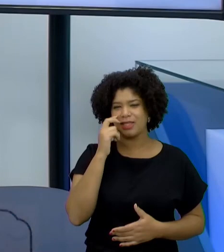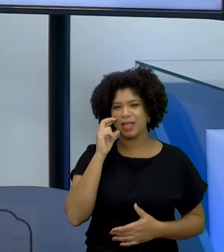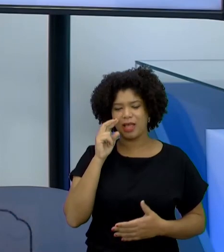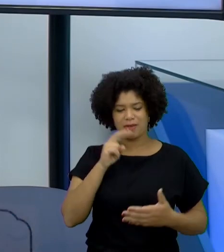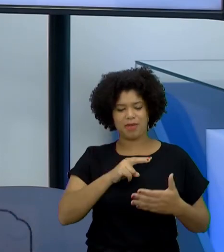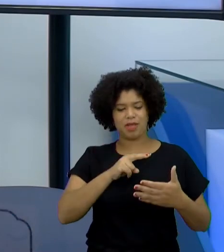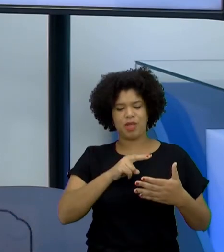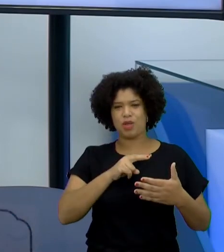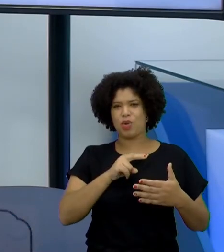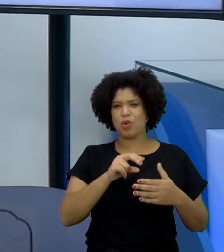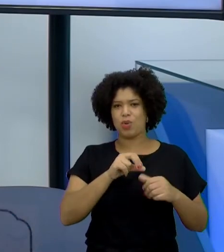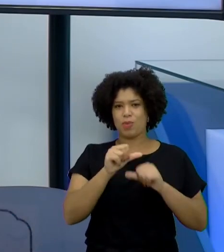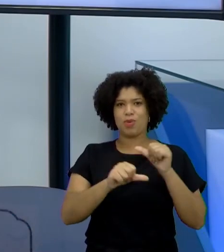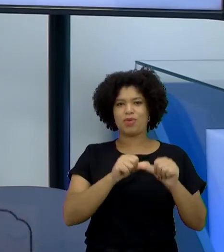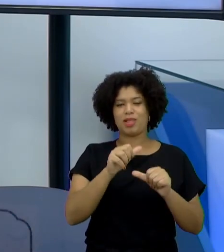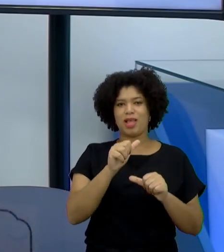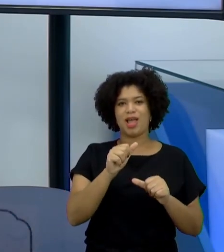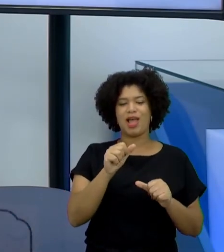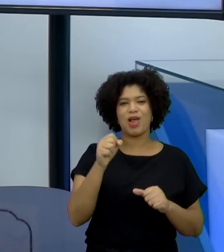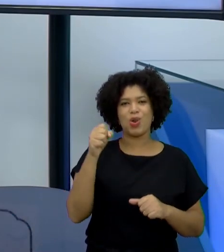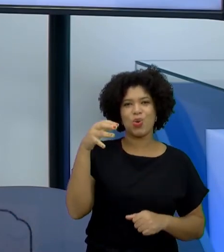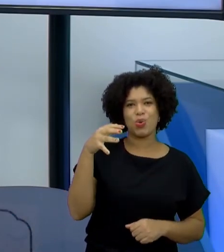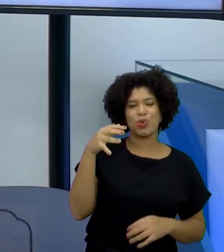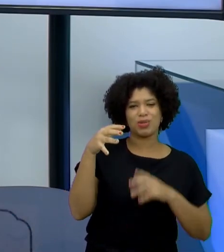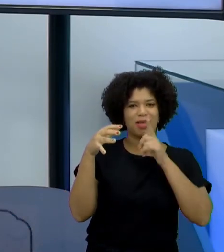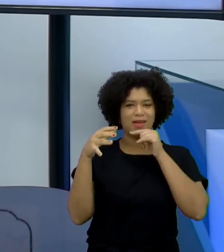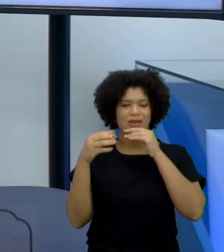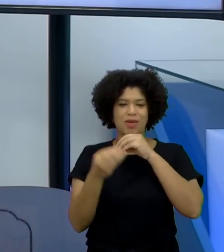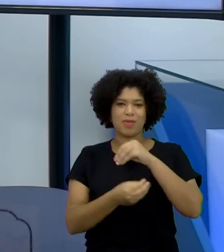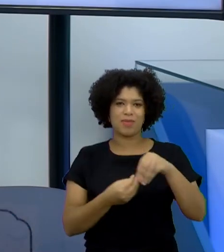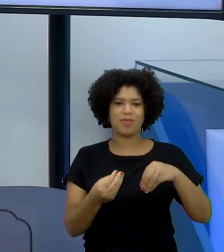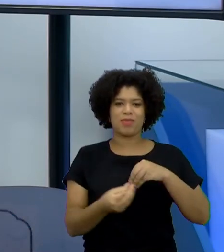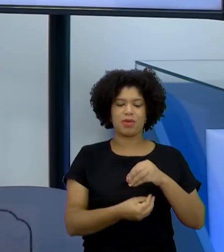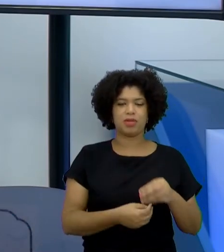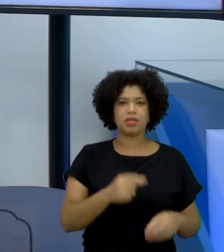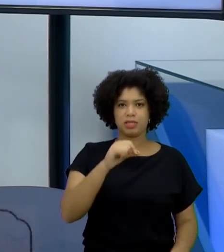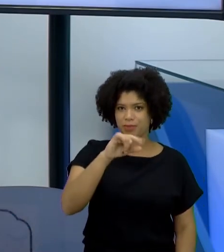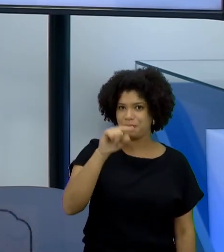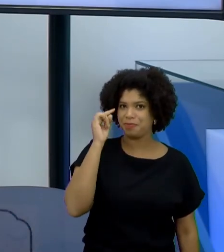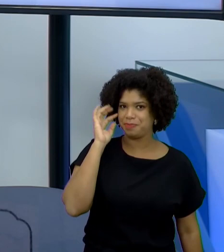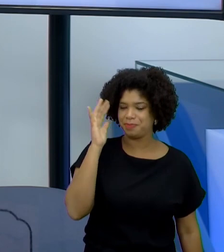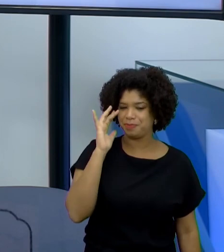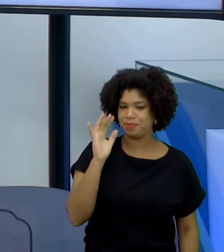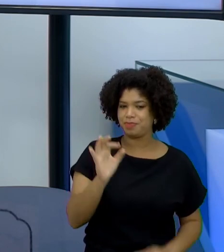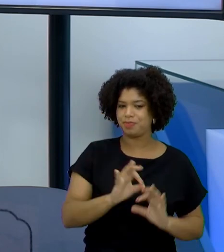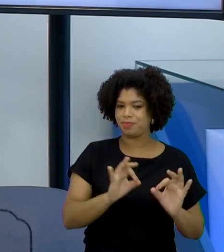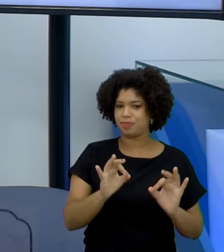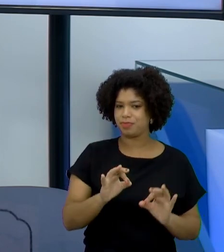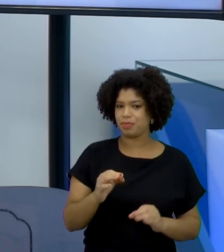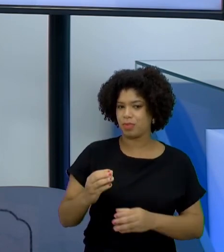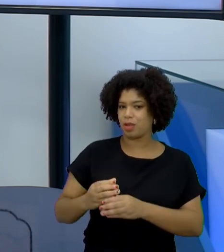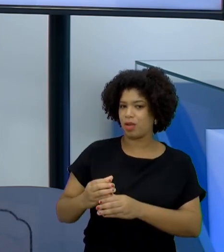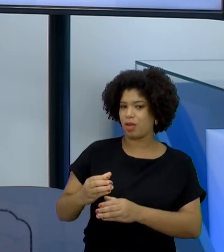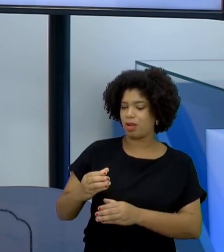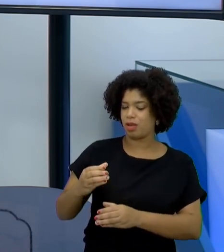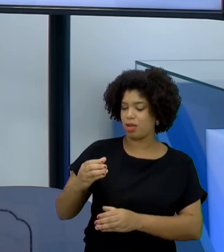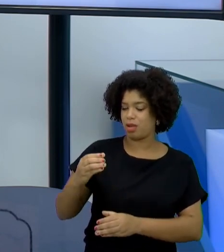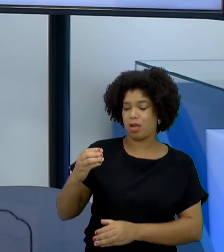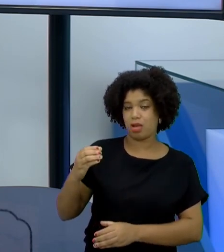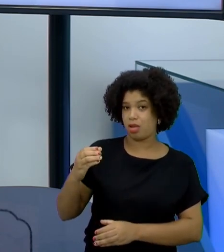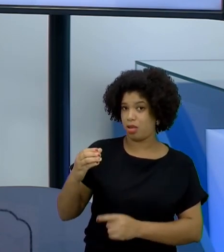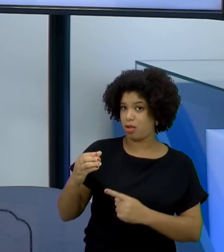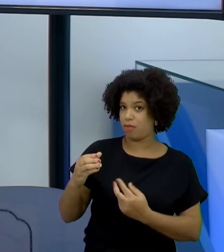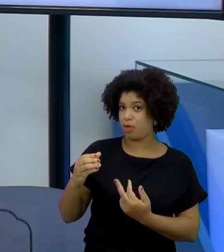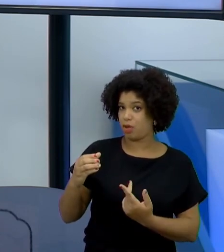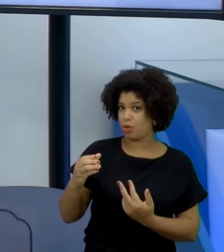efeito com a luz. E é preciso que, se você pensa no seu projeto em usar uma garrafa dessa, é preciso que você